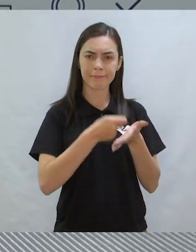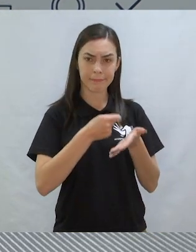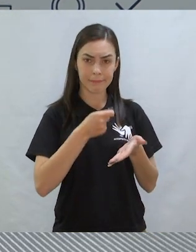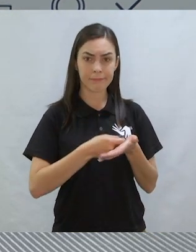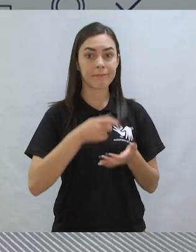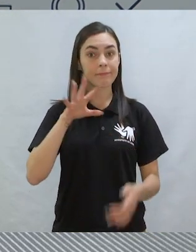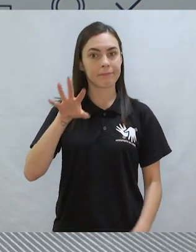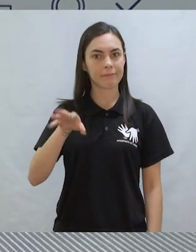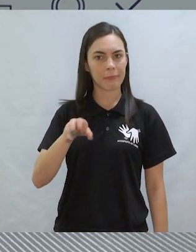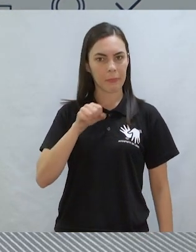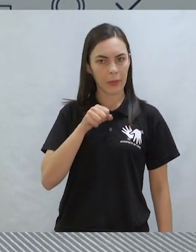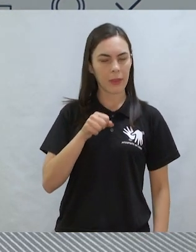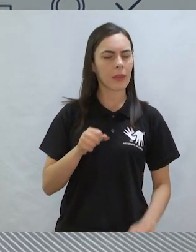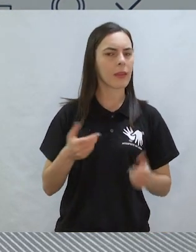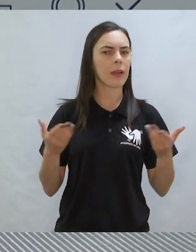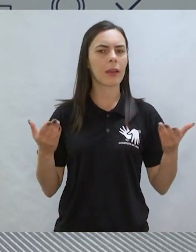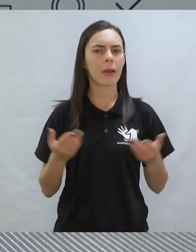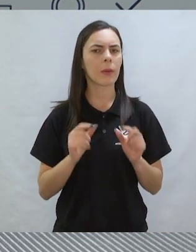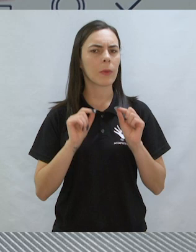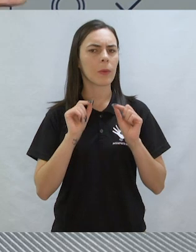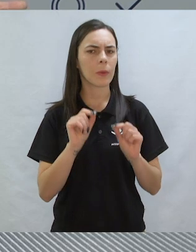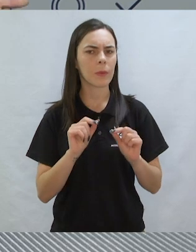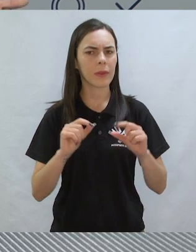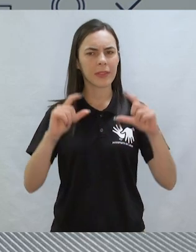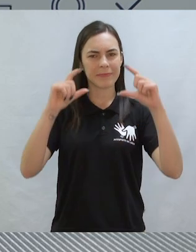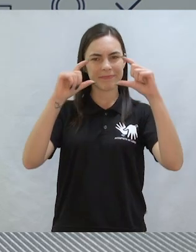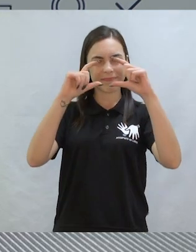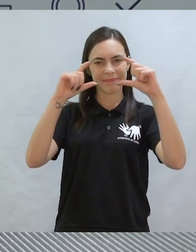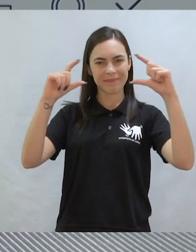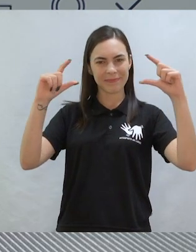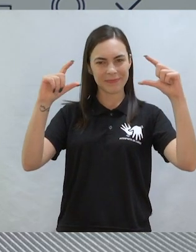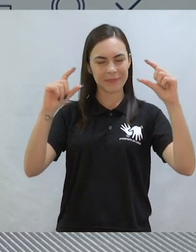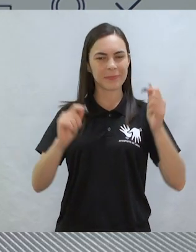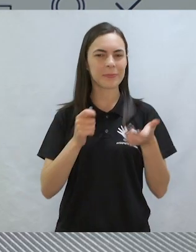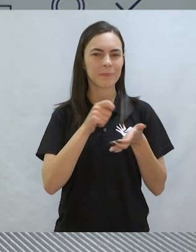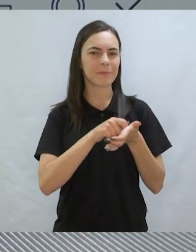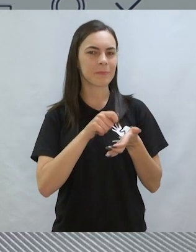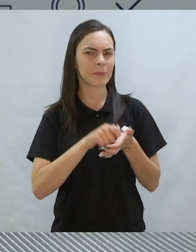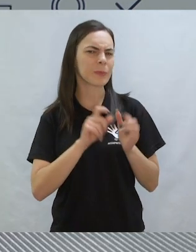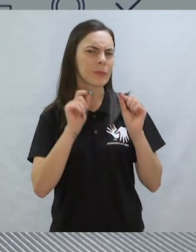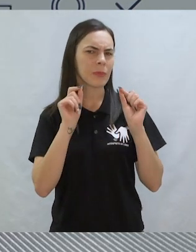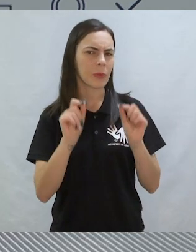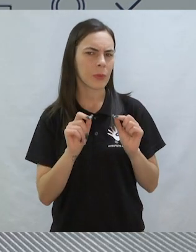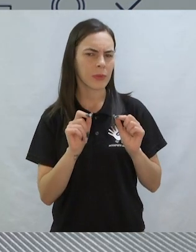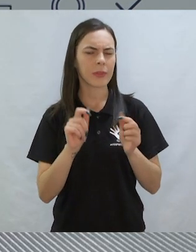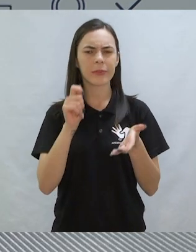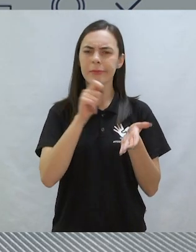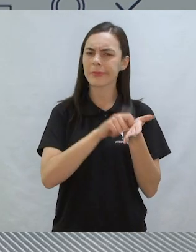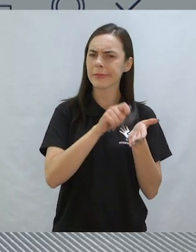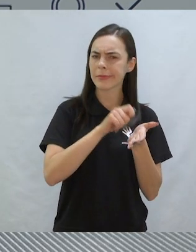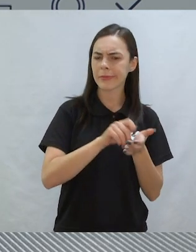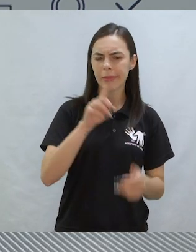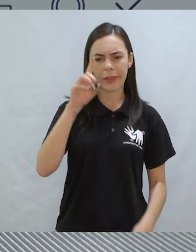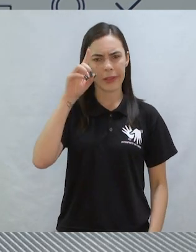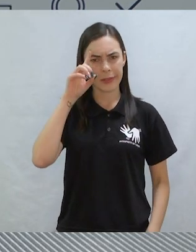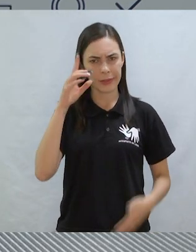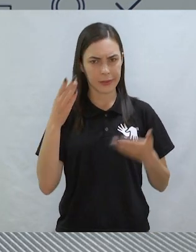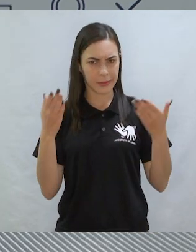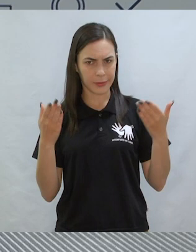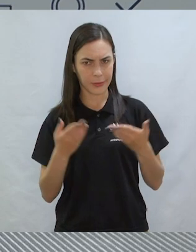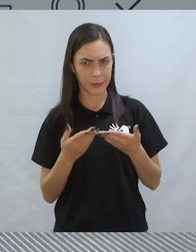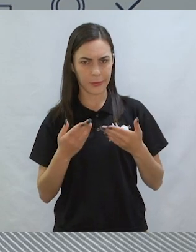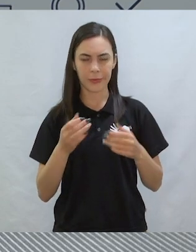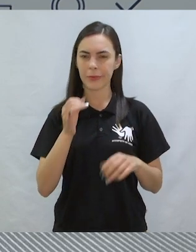e o seu lápis preto, ok? E nós vamos fazer o quê? O nosso cabeçalho. O que é o cabeçalho? É nós colocarmos